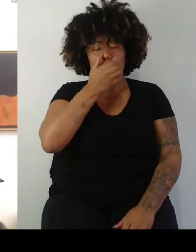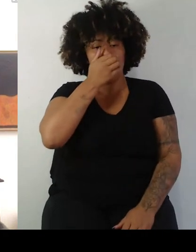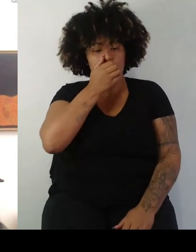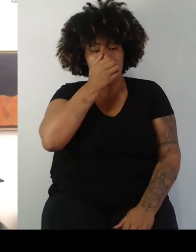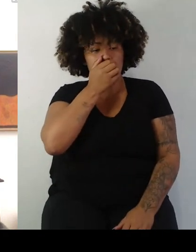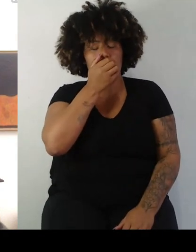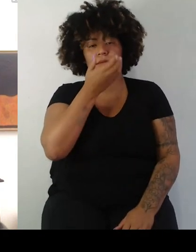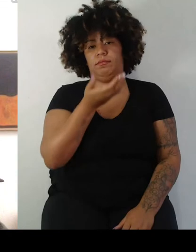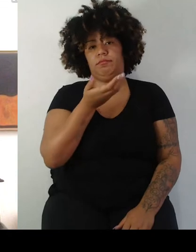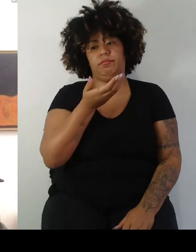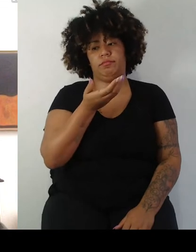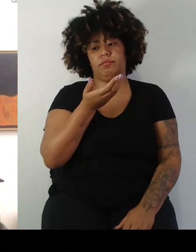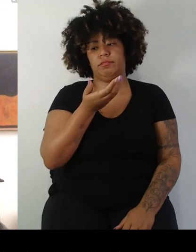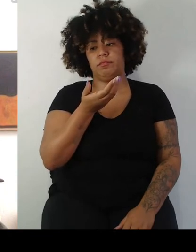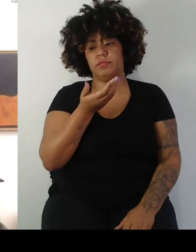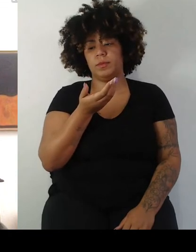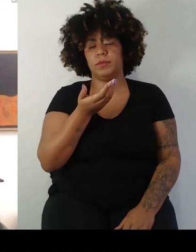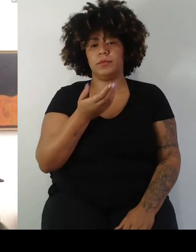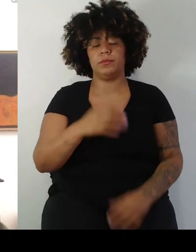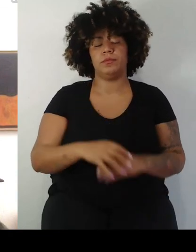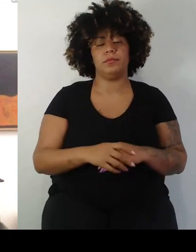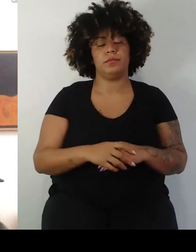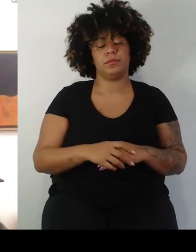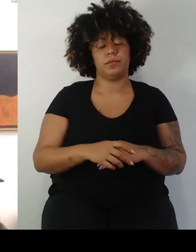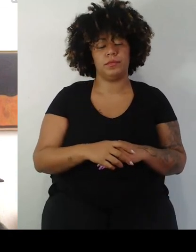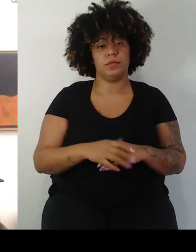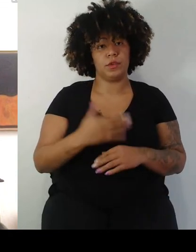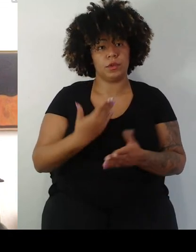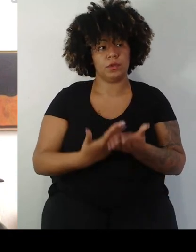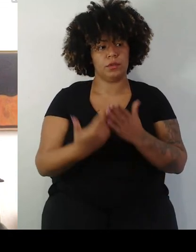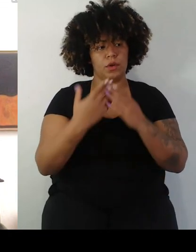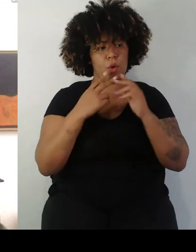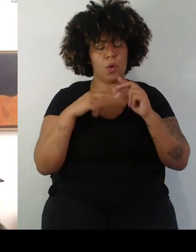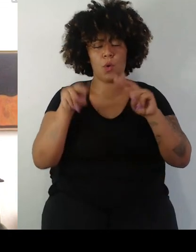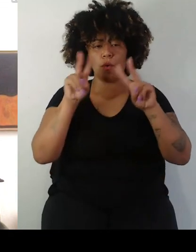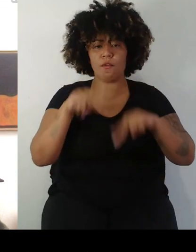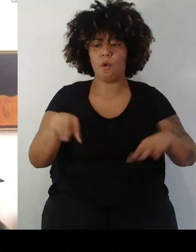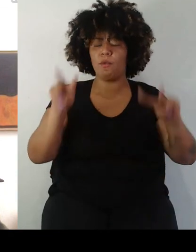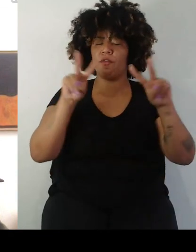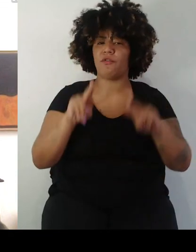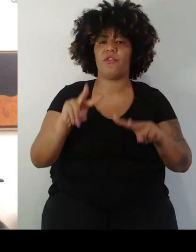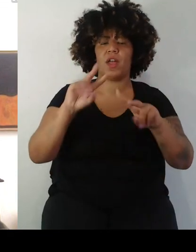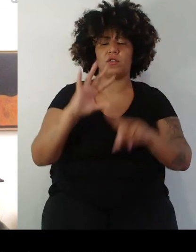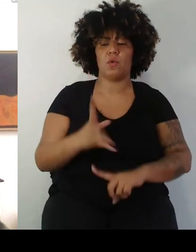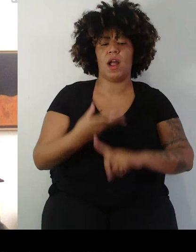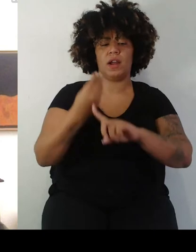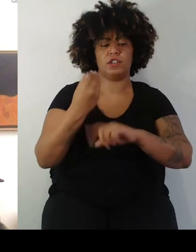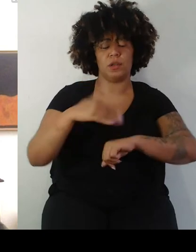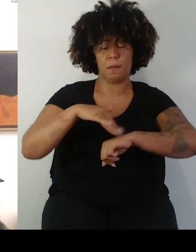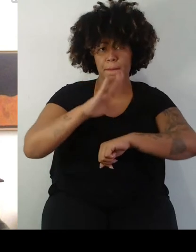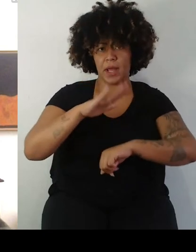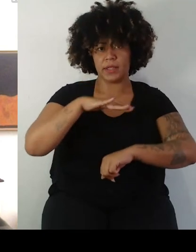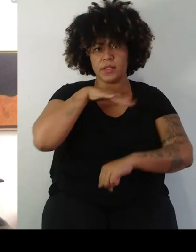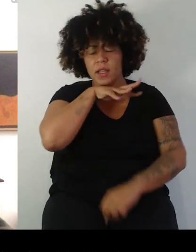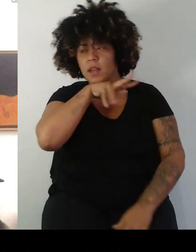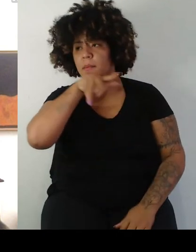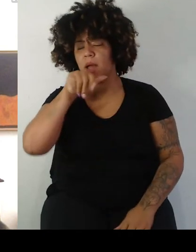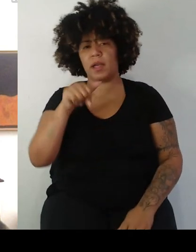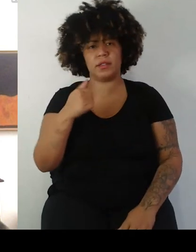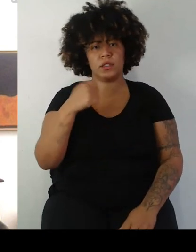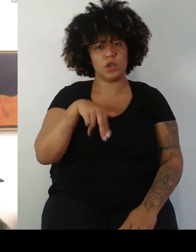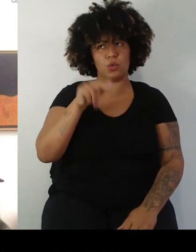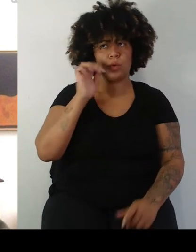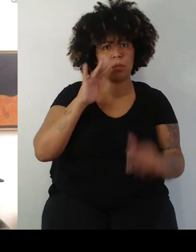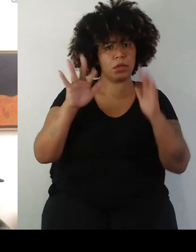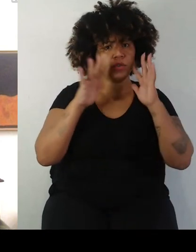eu comecei a olhar para as obras dele descobri que havia muito mais animais do que eu poderia imaginar havia animais